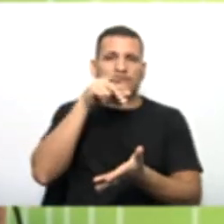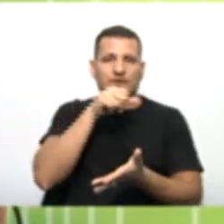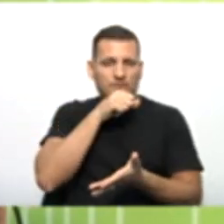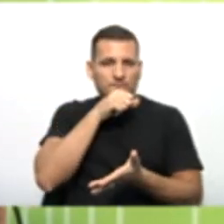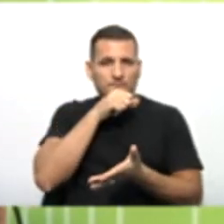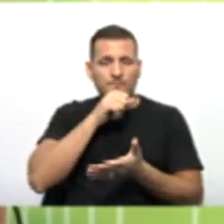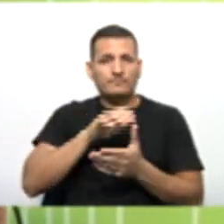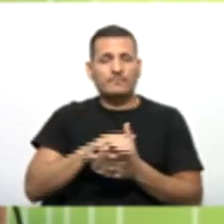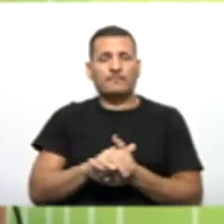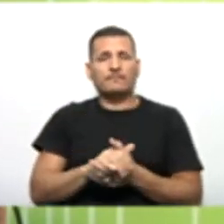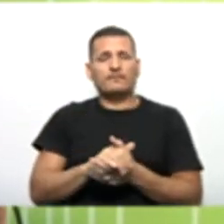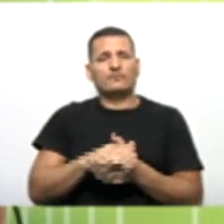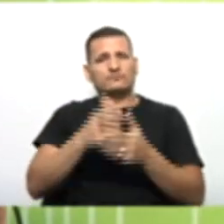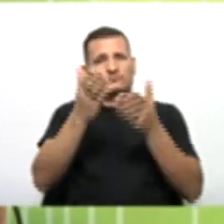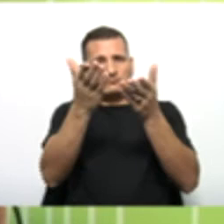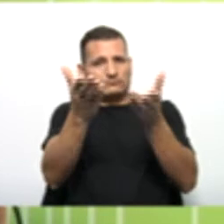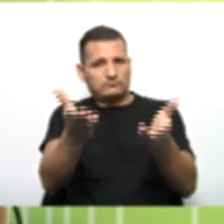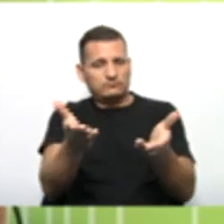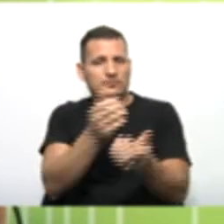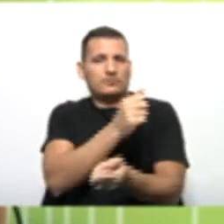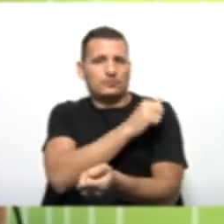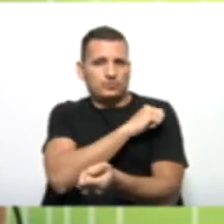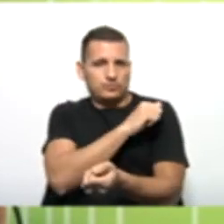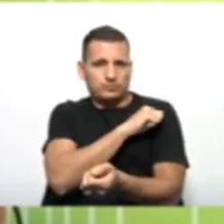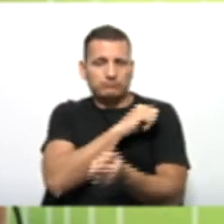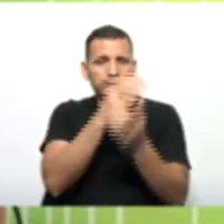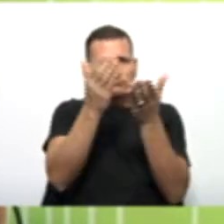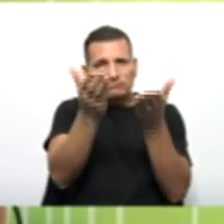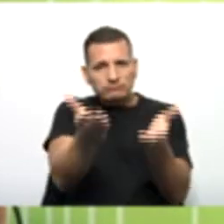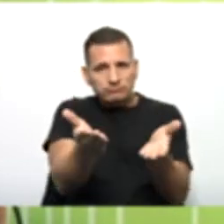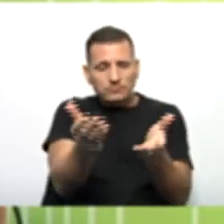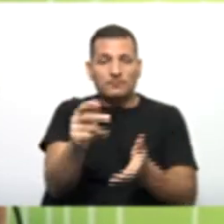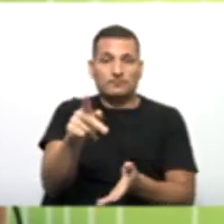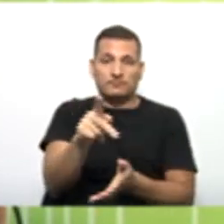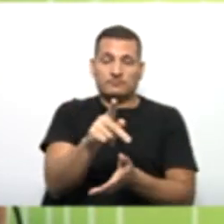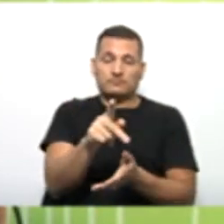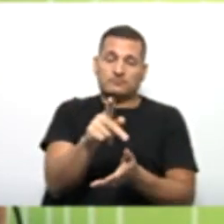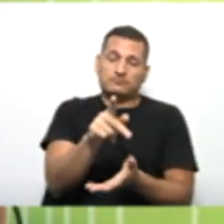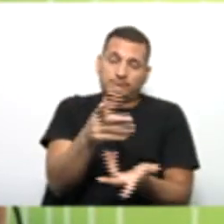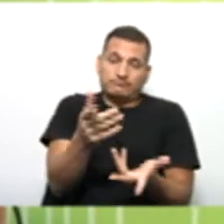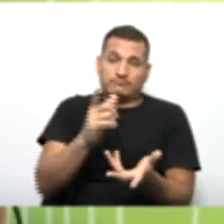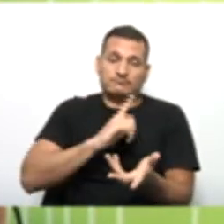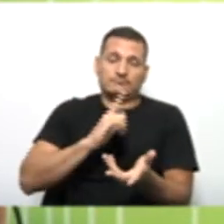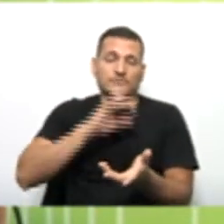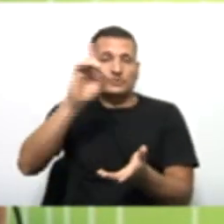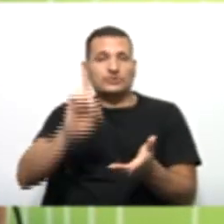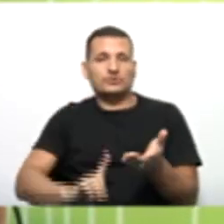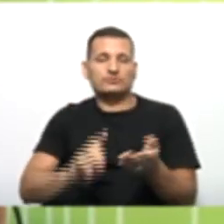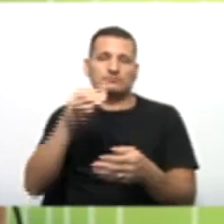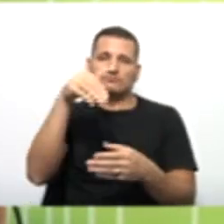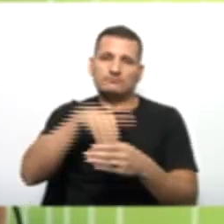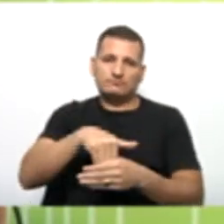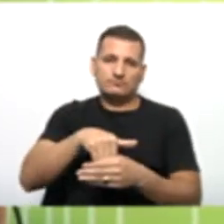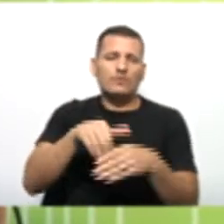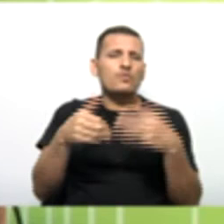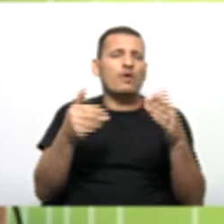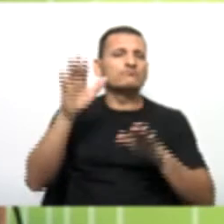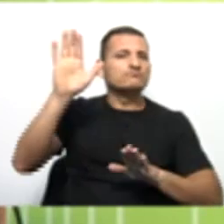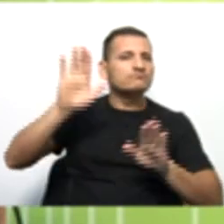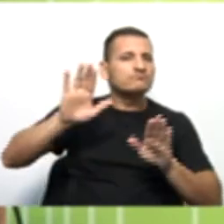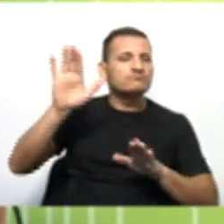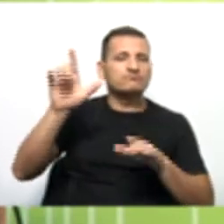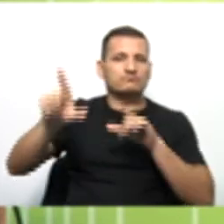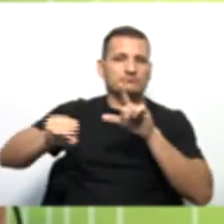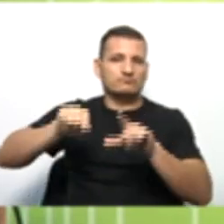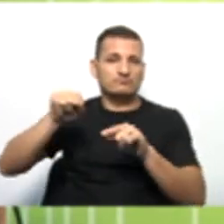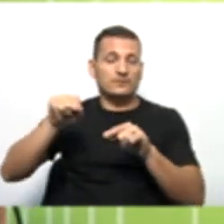E você, discente, você, aluno do cooperativismo, tem o dever, o direito, né, de votar no candidato que você escolher. A